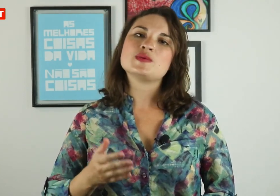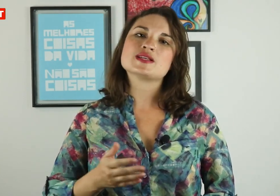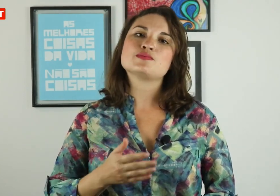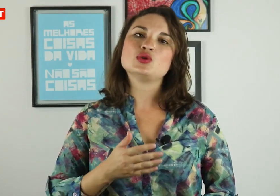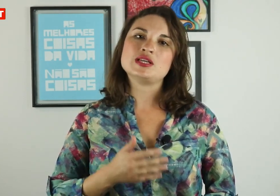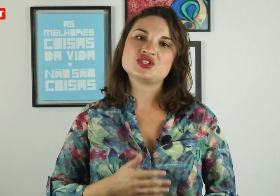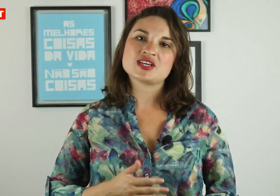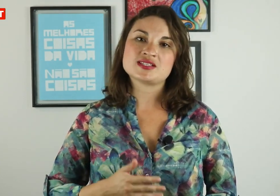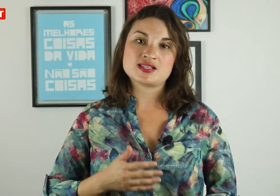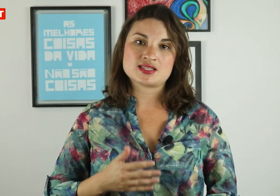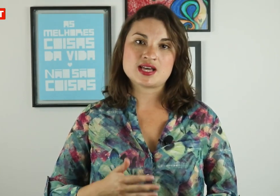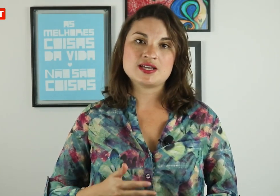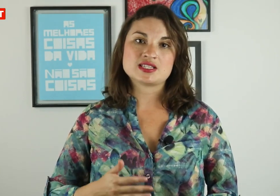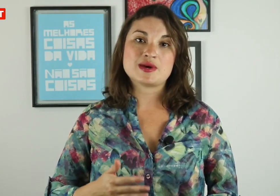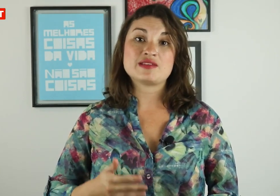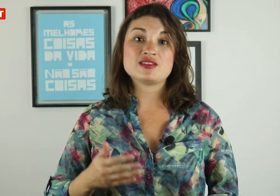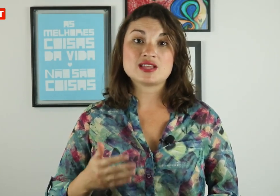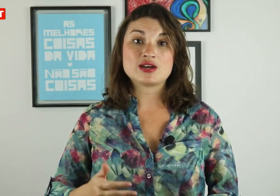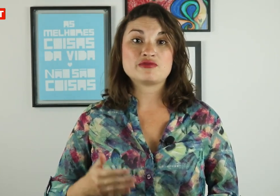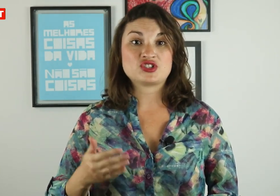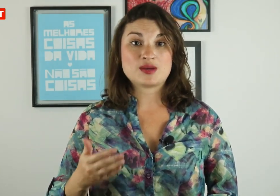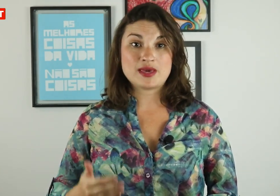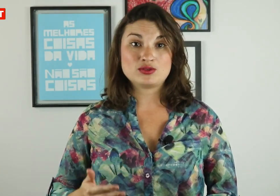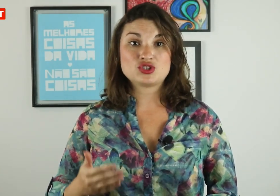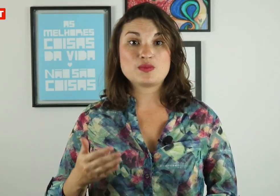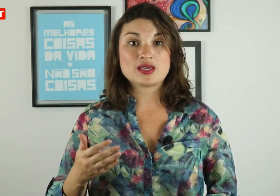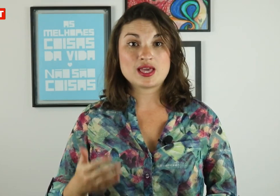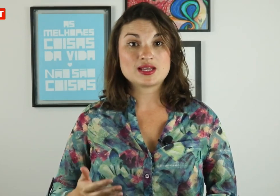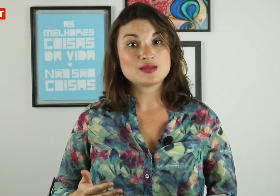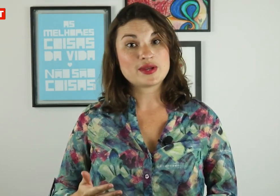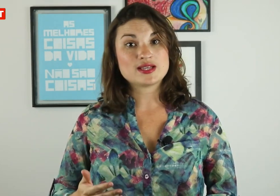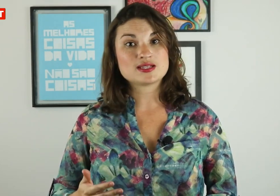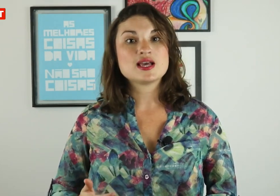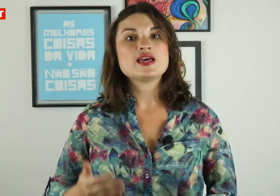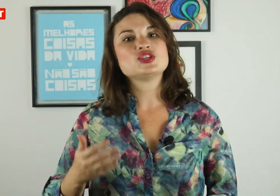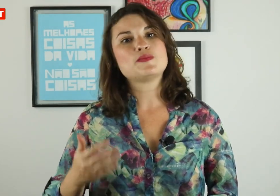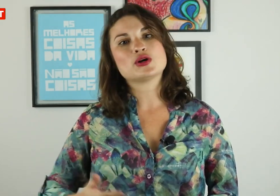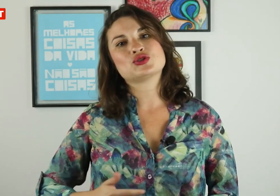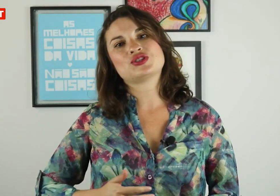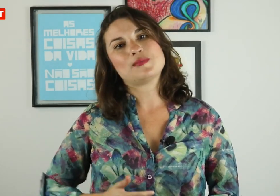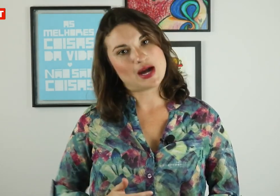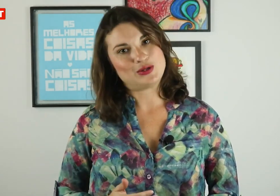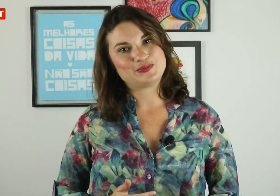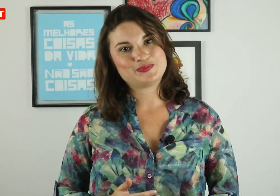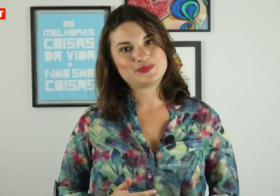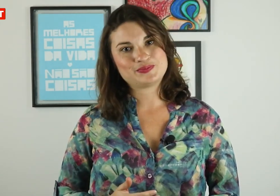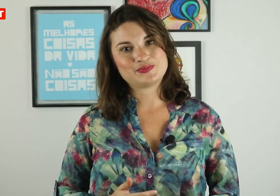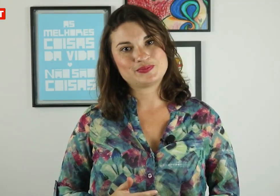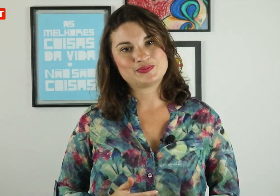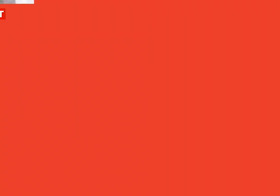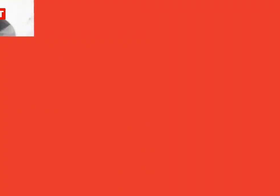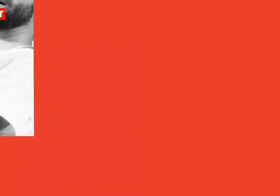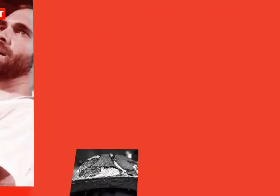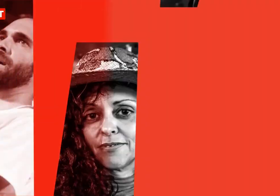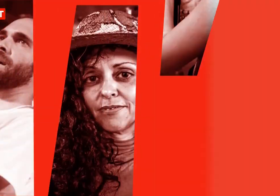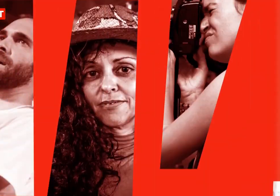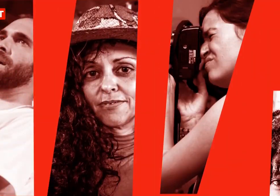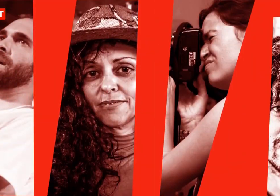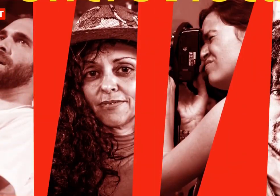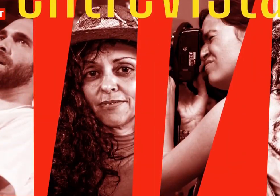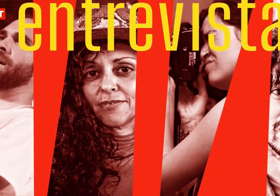fala sobre as políticas necessárias para evitar o fechamento de pequenas empresas e de postos de trabalho.